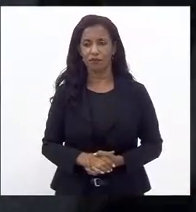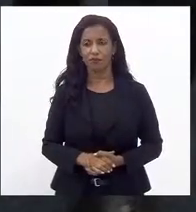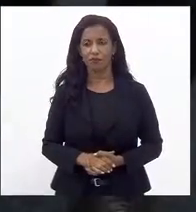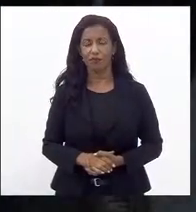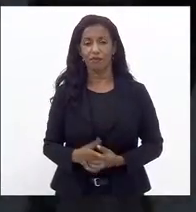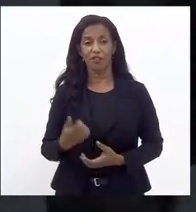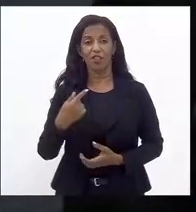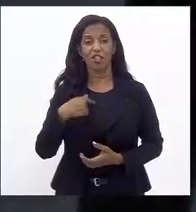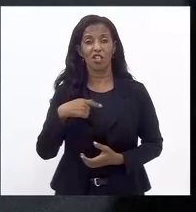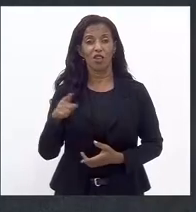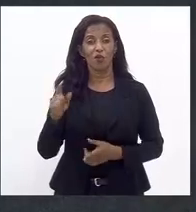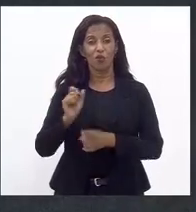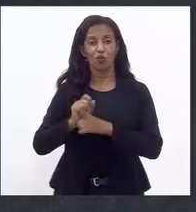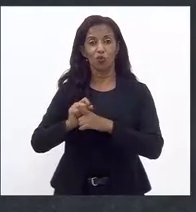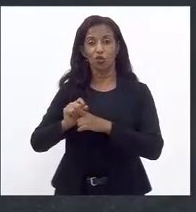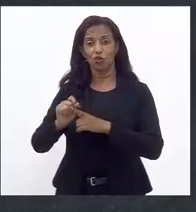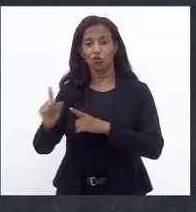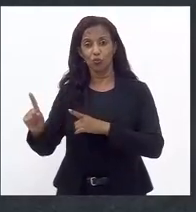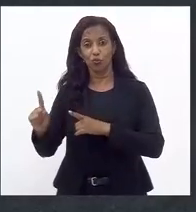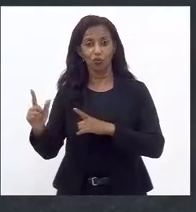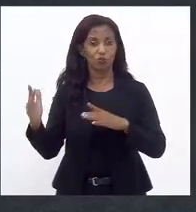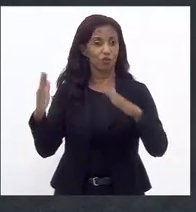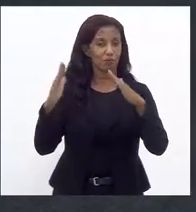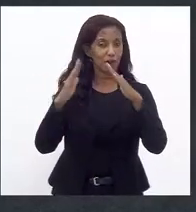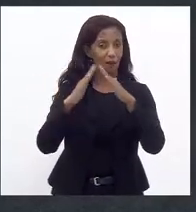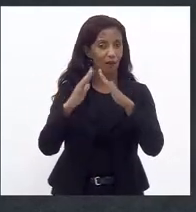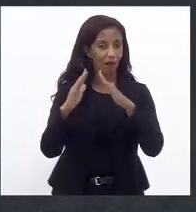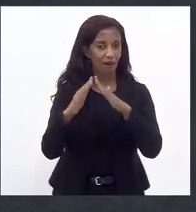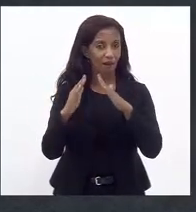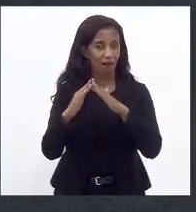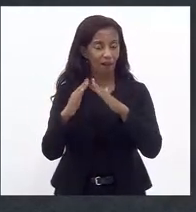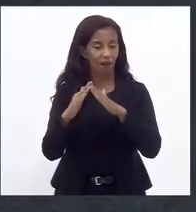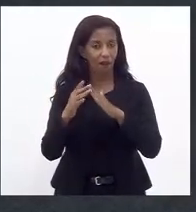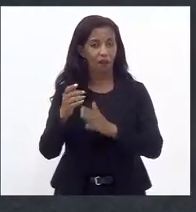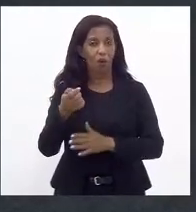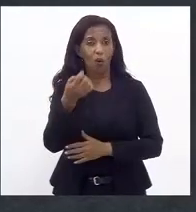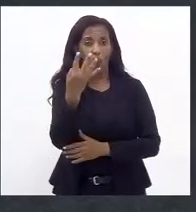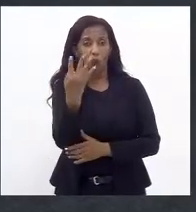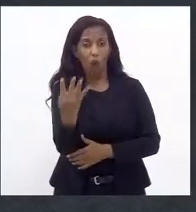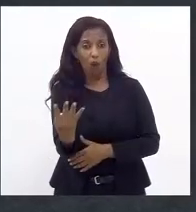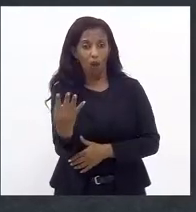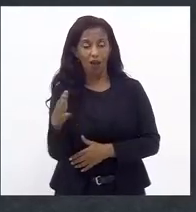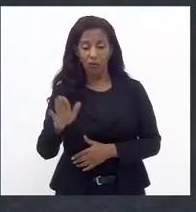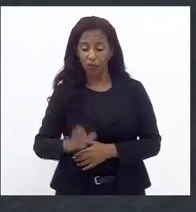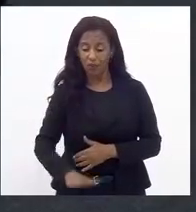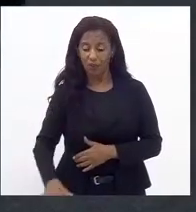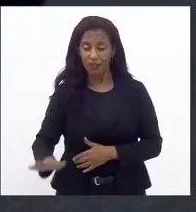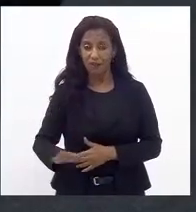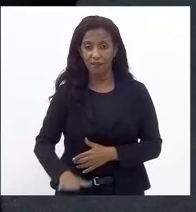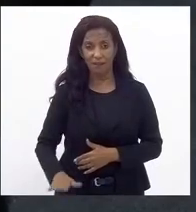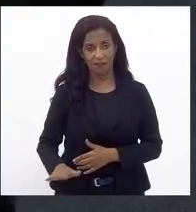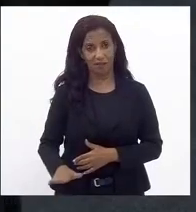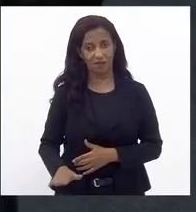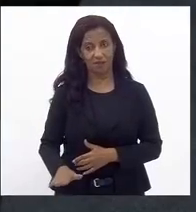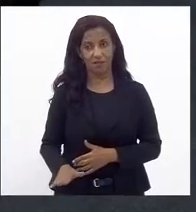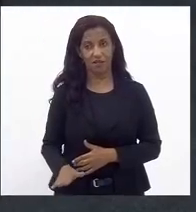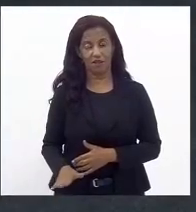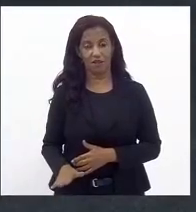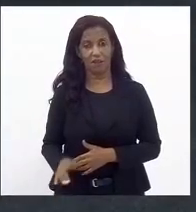e eu fui ter despejado do meu imóvel conquanto crianças pequenas